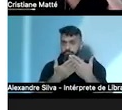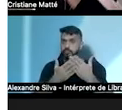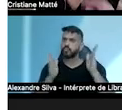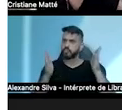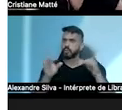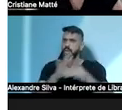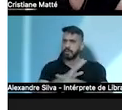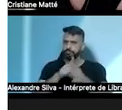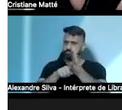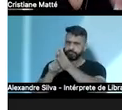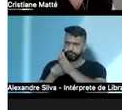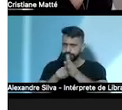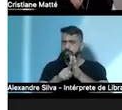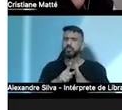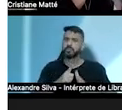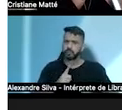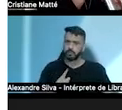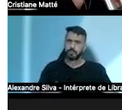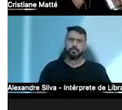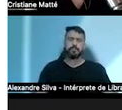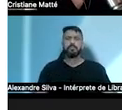né? Eu trouxe aqui para vocês.